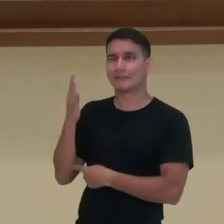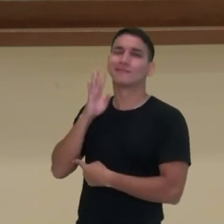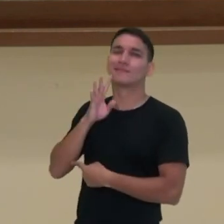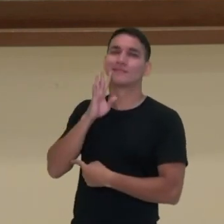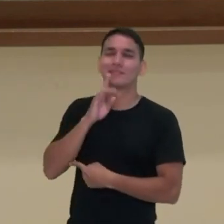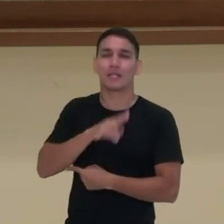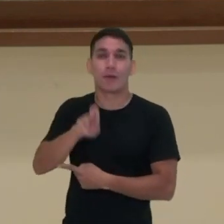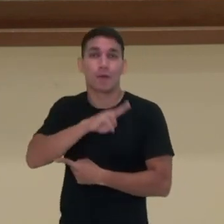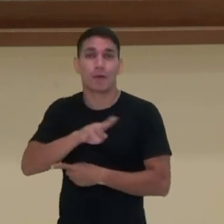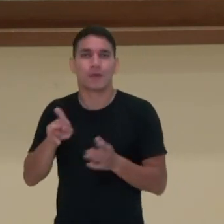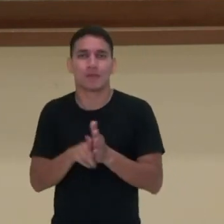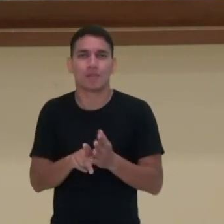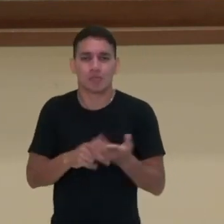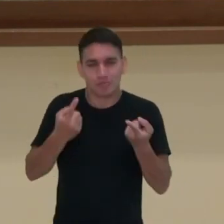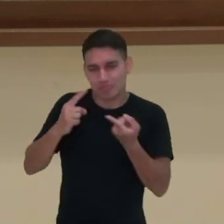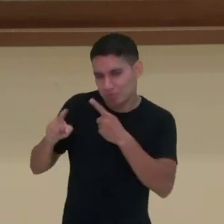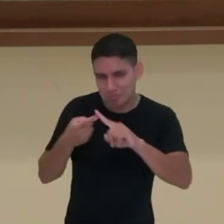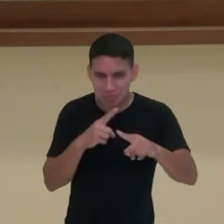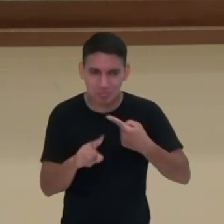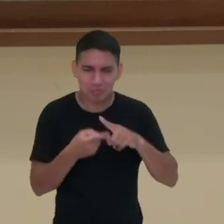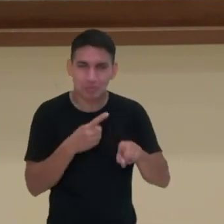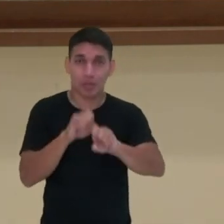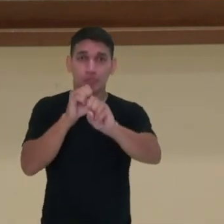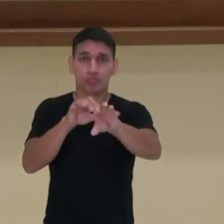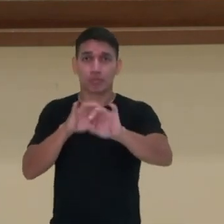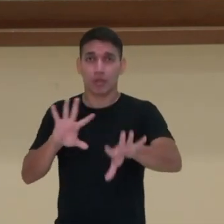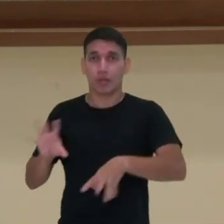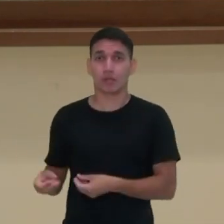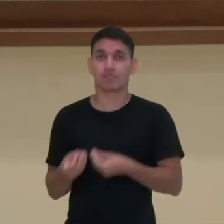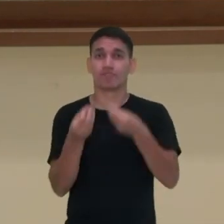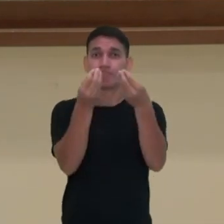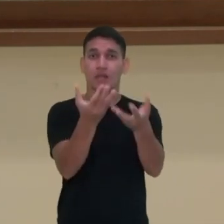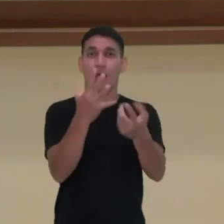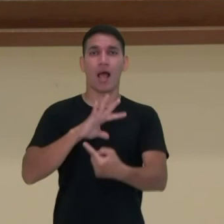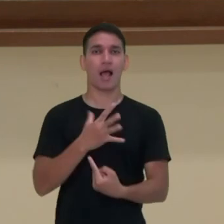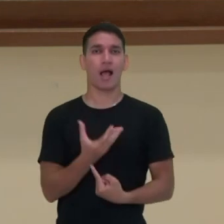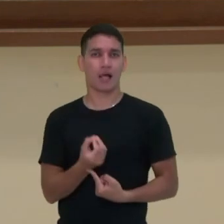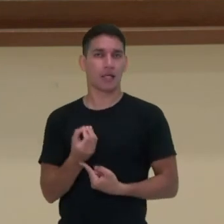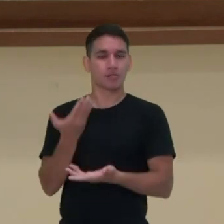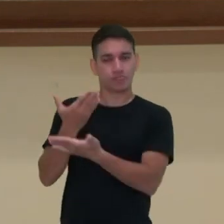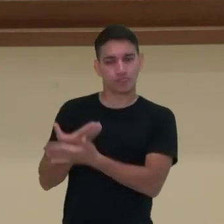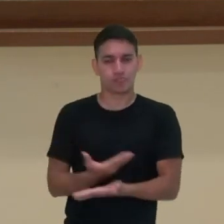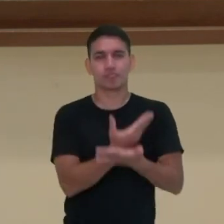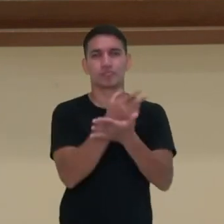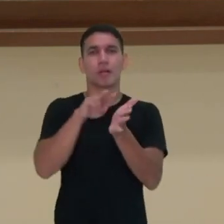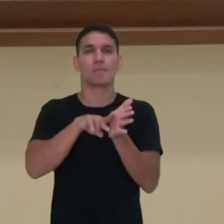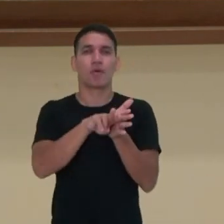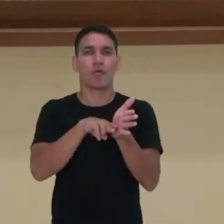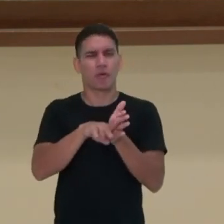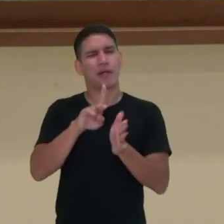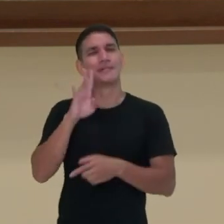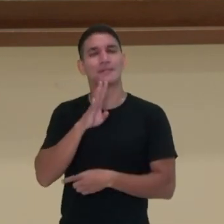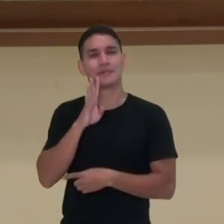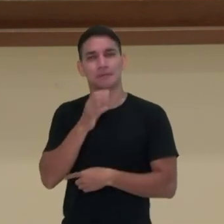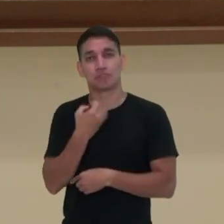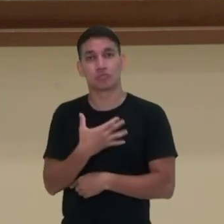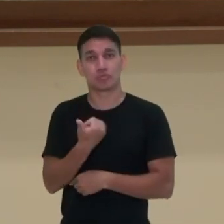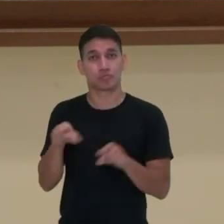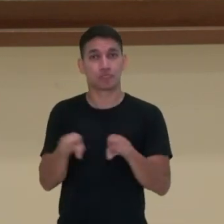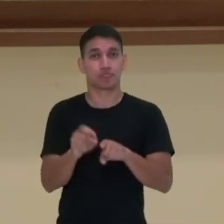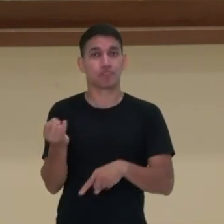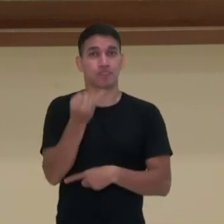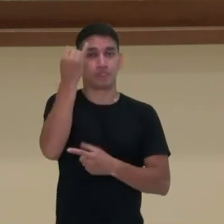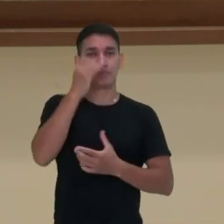gente utilizar paródias educacionais, a gente trazer a arte, né, para os estudos da biologia, eles são bem